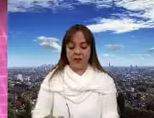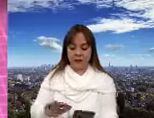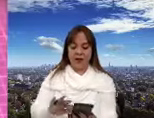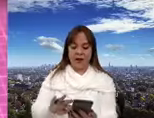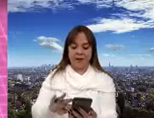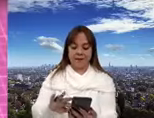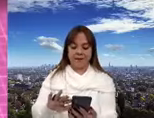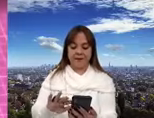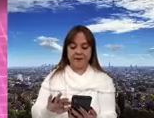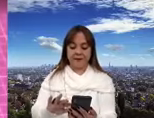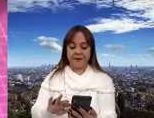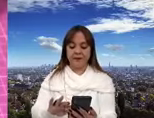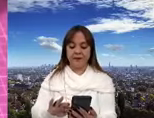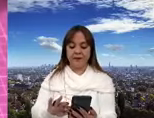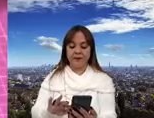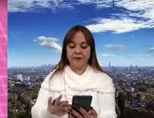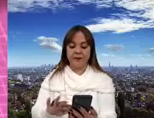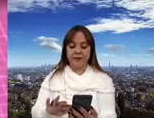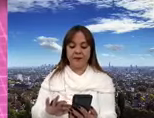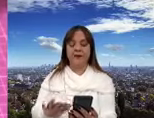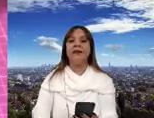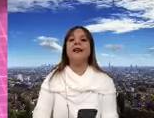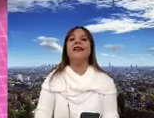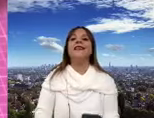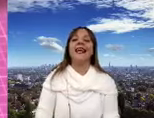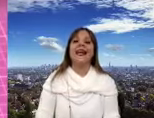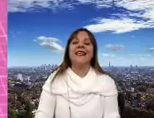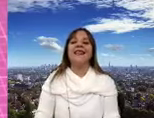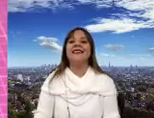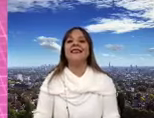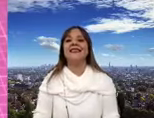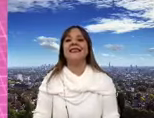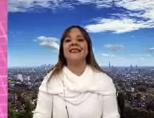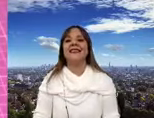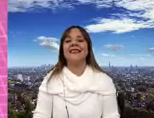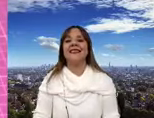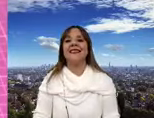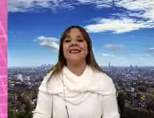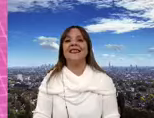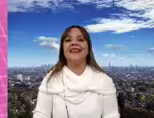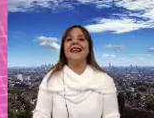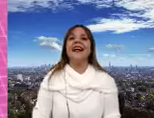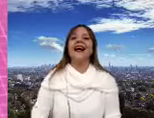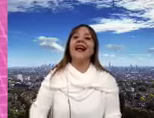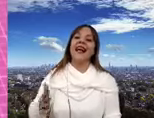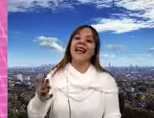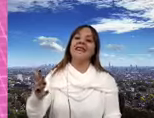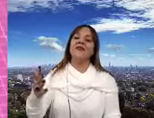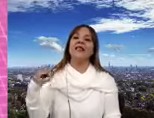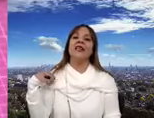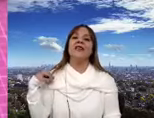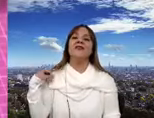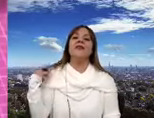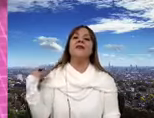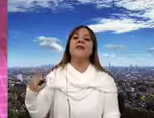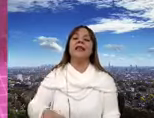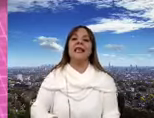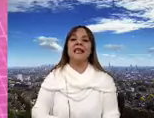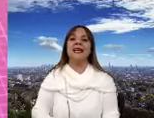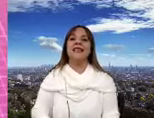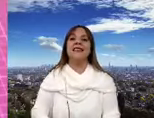esse é o menino, aí tem a menina, né? Que Tem. o Jefferson daí vai vir aqui trazer a Ah, é, esse é o menina. menino. Vamos ver a menina.